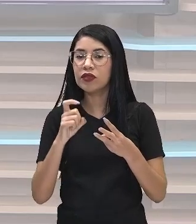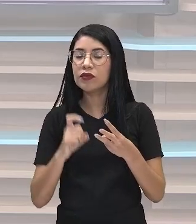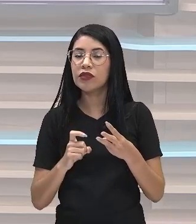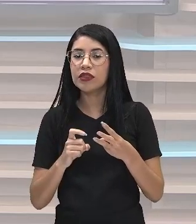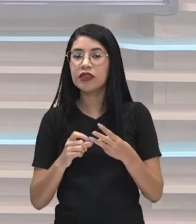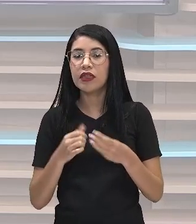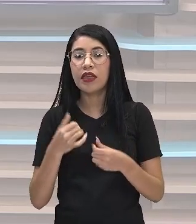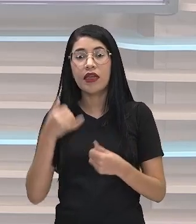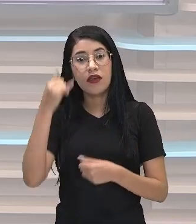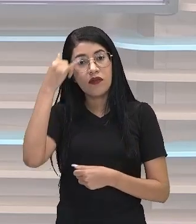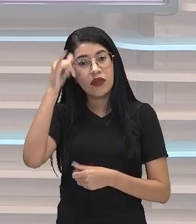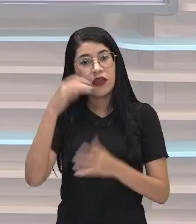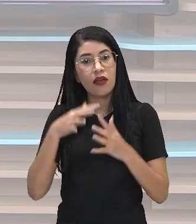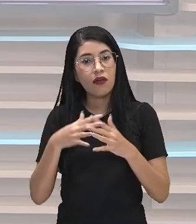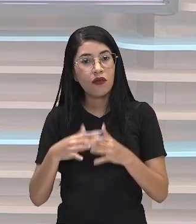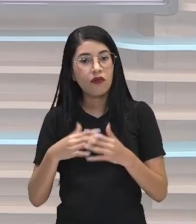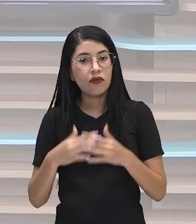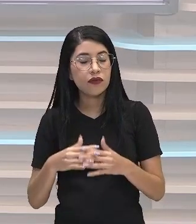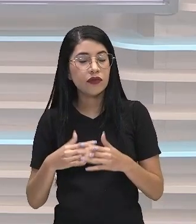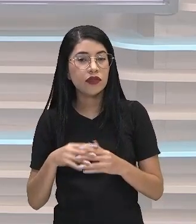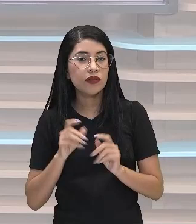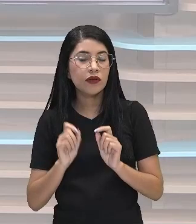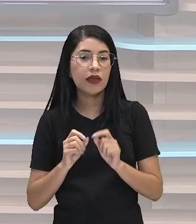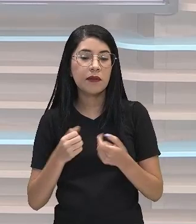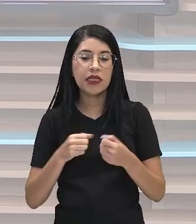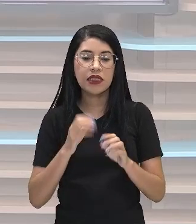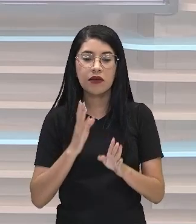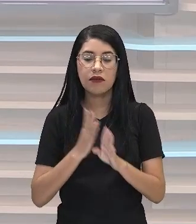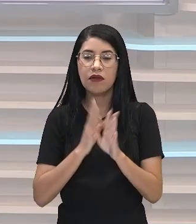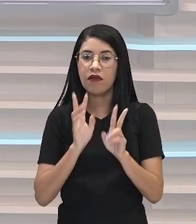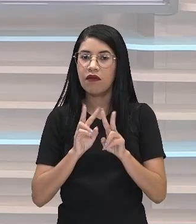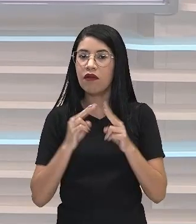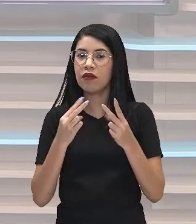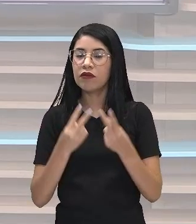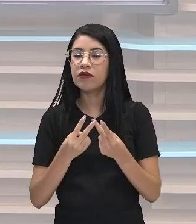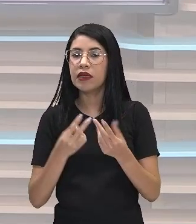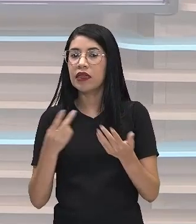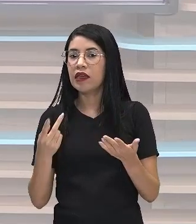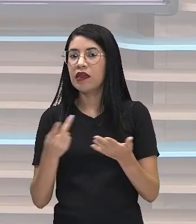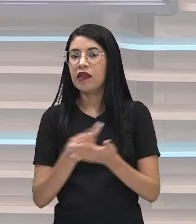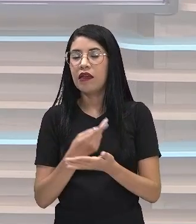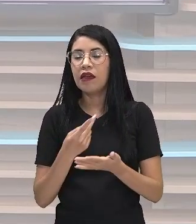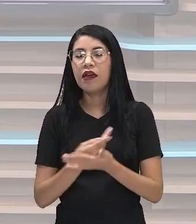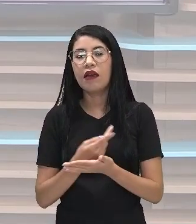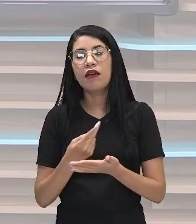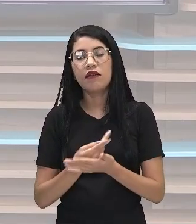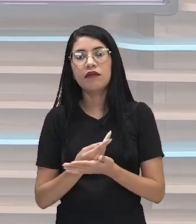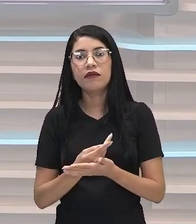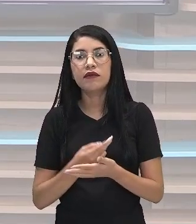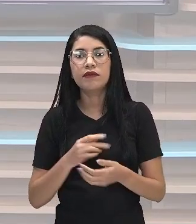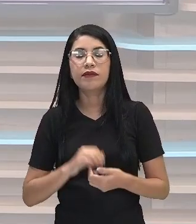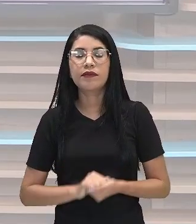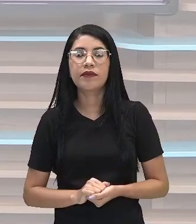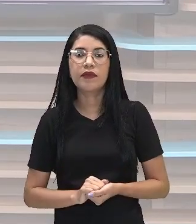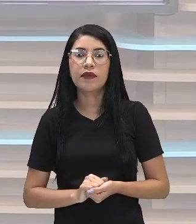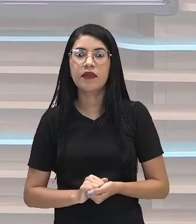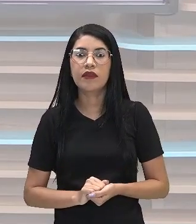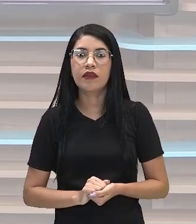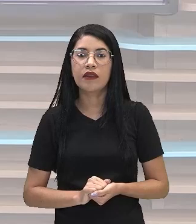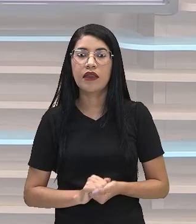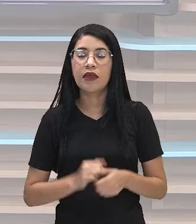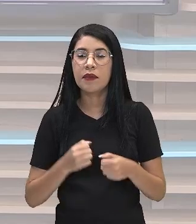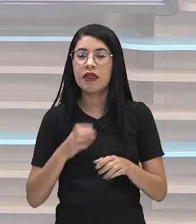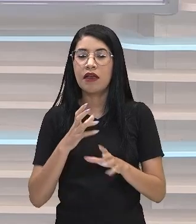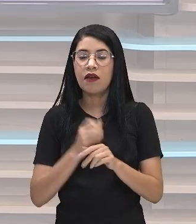se confundir aí, né, na hora de, eu tenho que achar o volume, aí acaba utilizando as medidas erradas e acha que é para